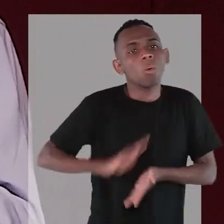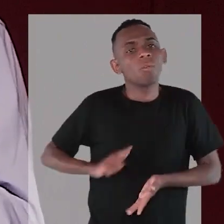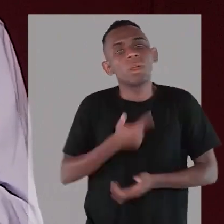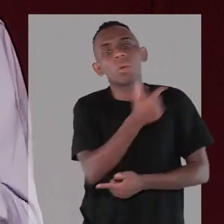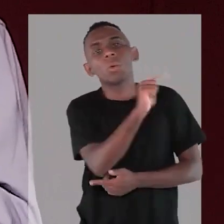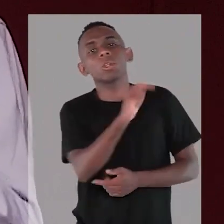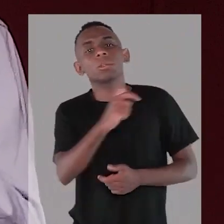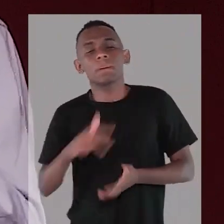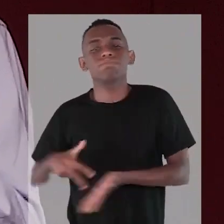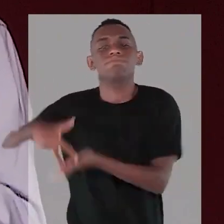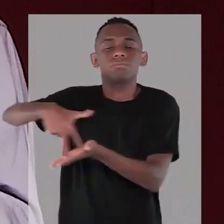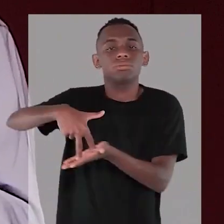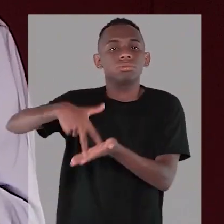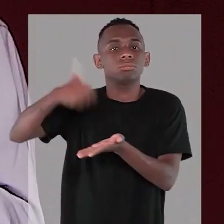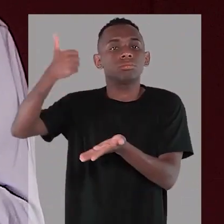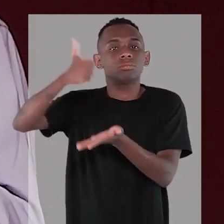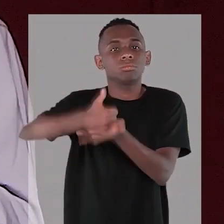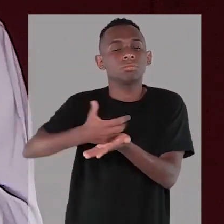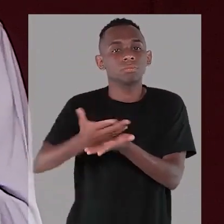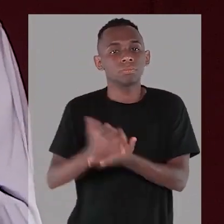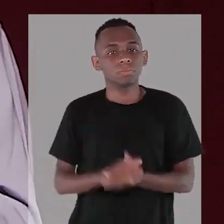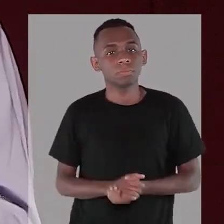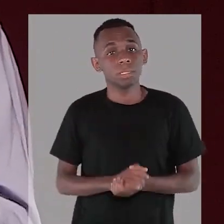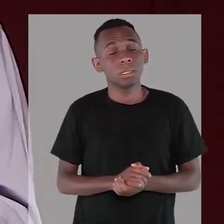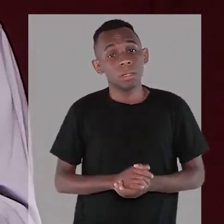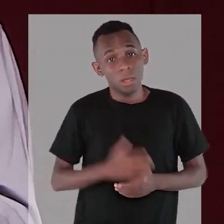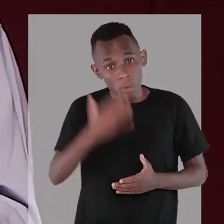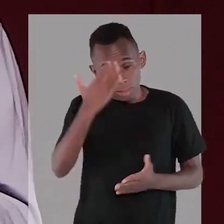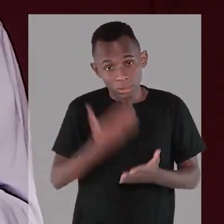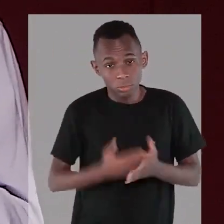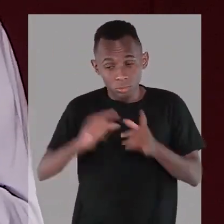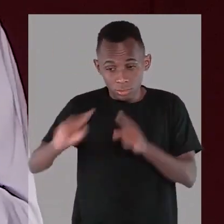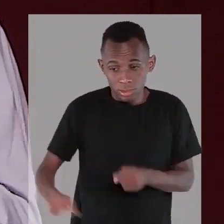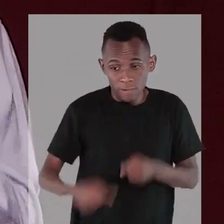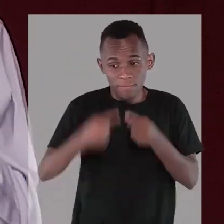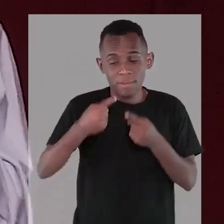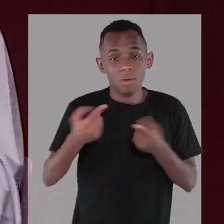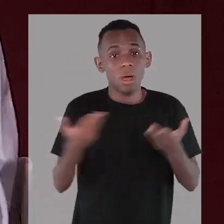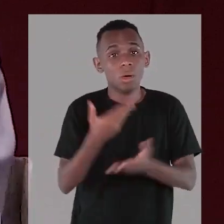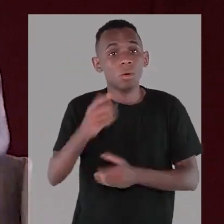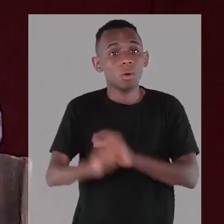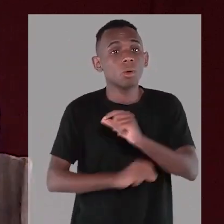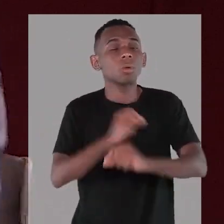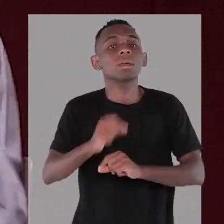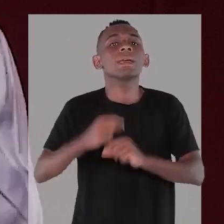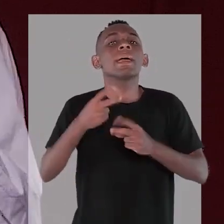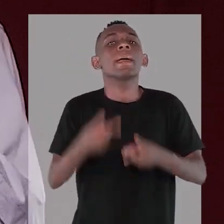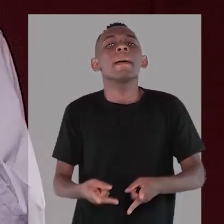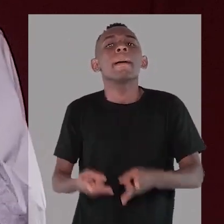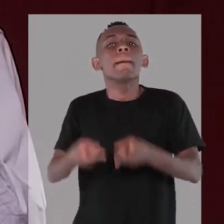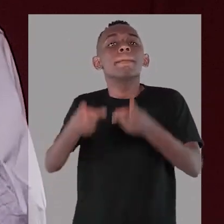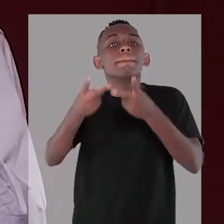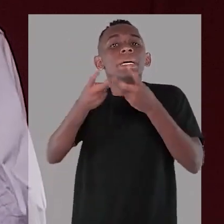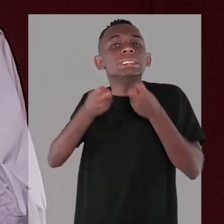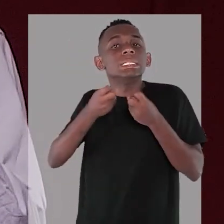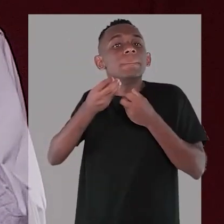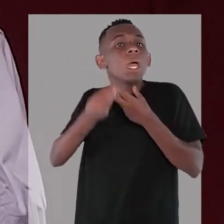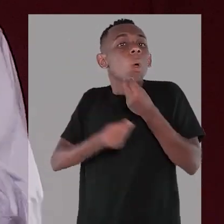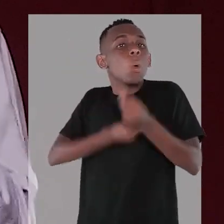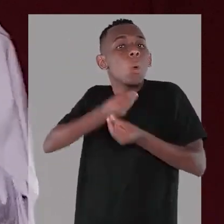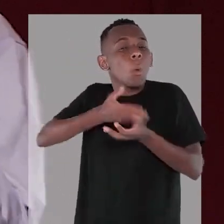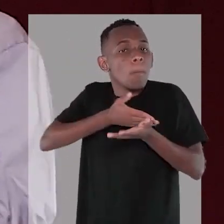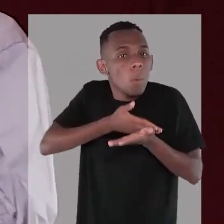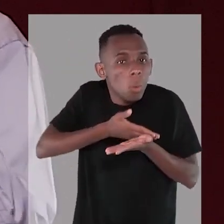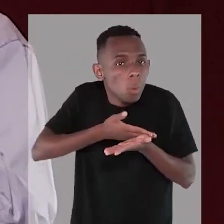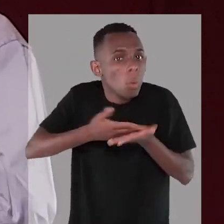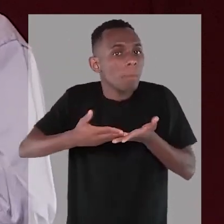Agora, eu acho que o grande desafio e do desafio do momento presente é identificar a originalidade do que a gente está vivendo.